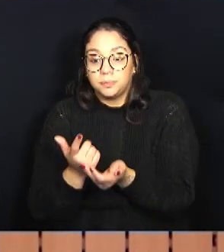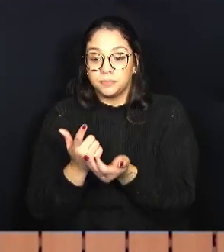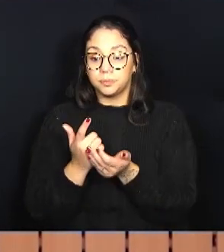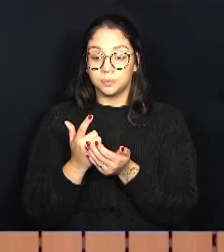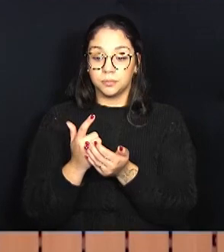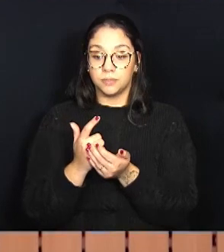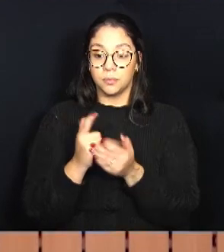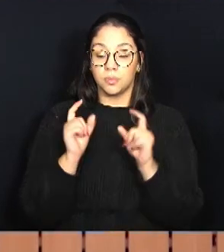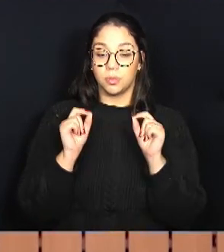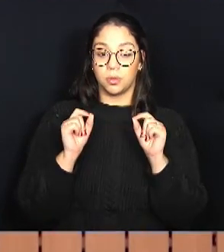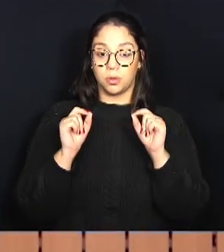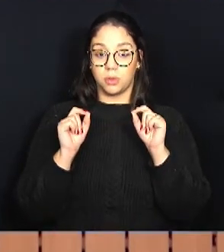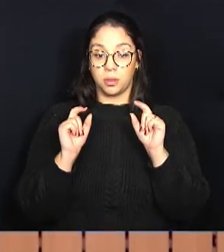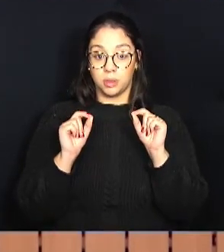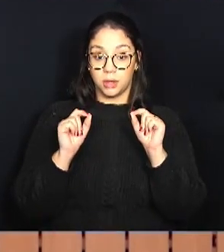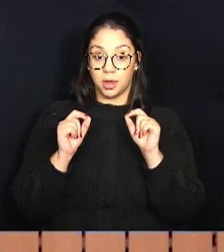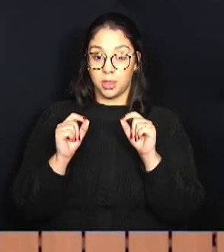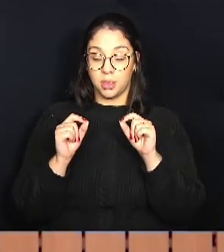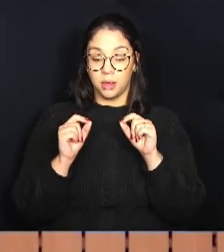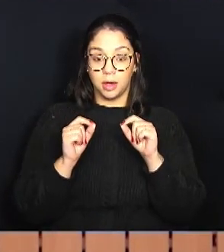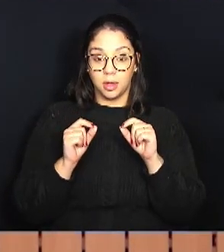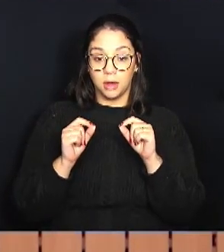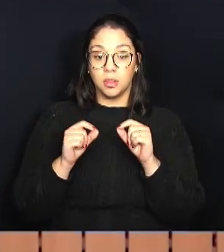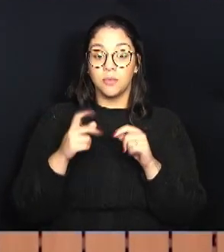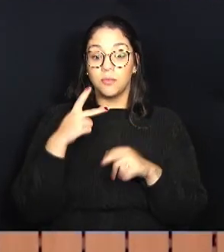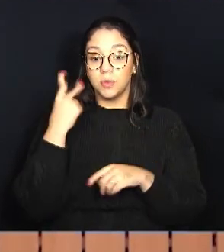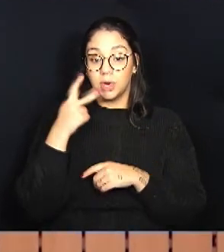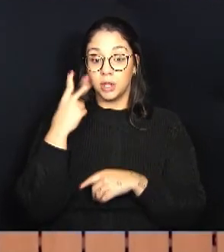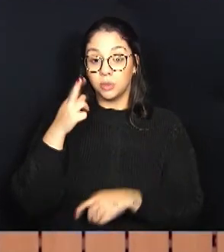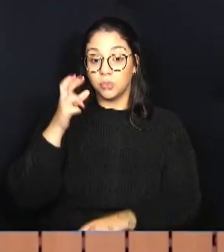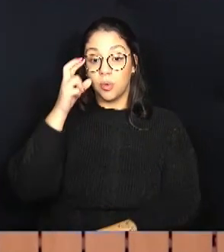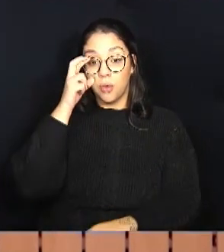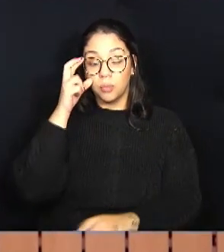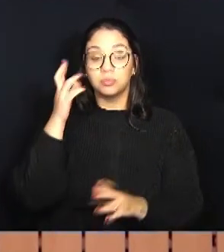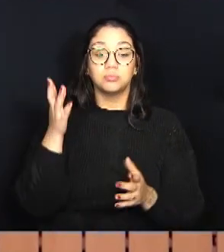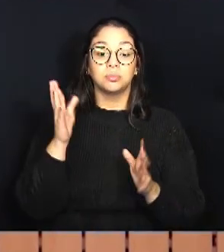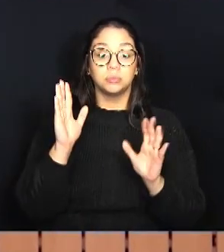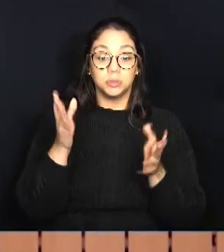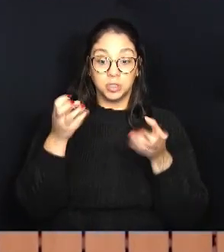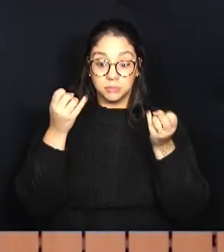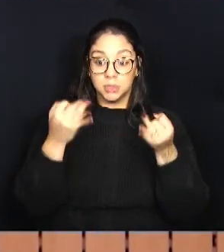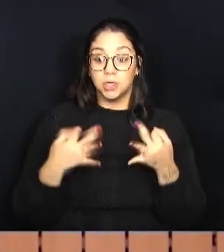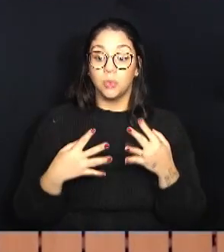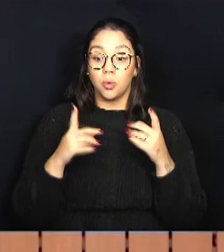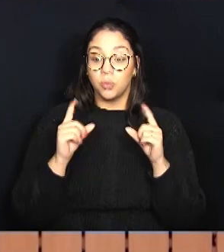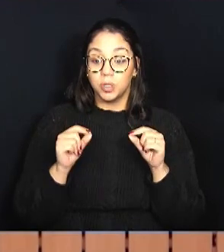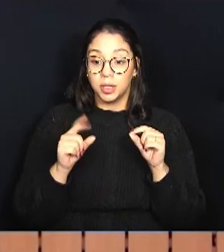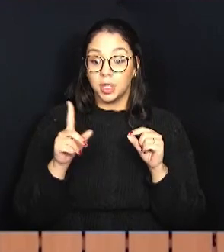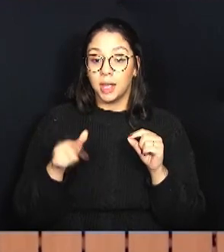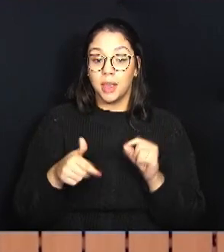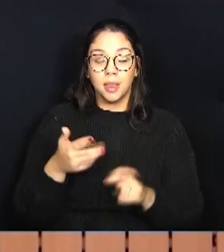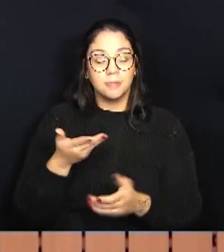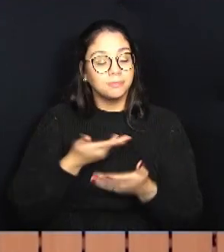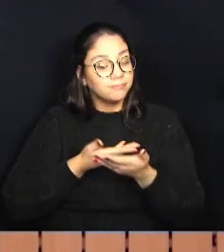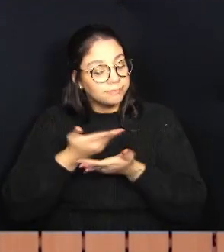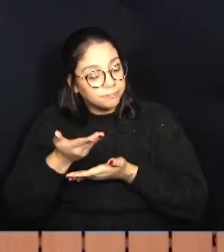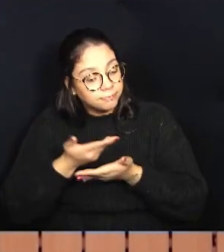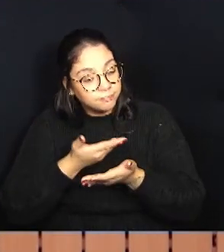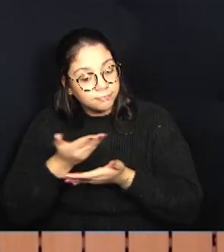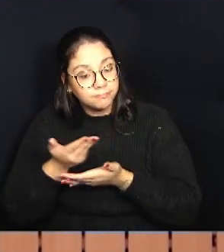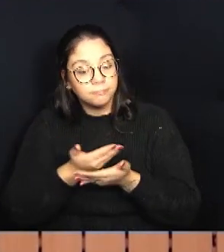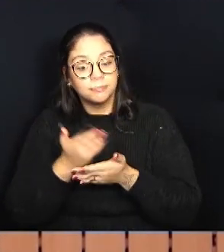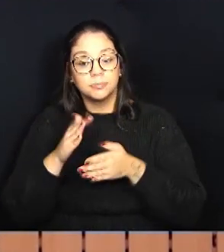gente ter esse espírito que o vereador Carlinhos Camelô bem mencionou, de escuta, de conversa,